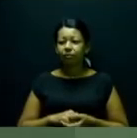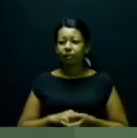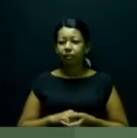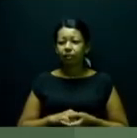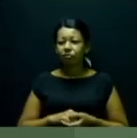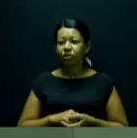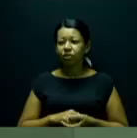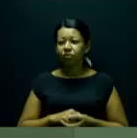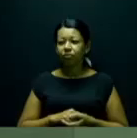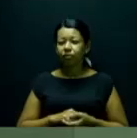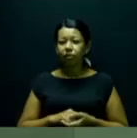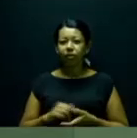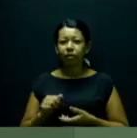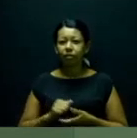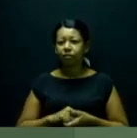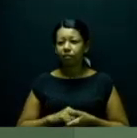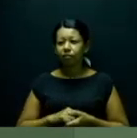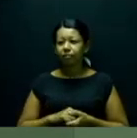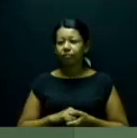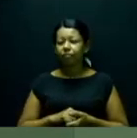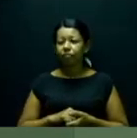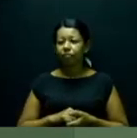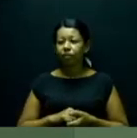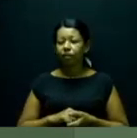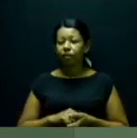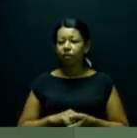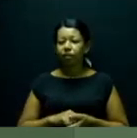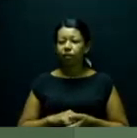Senhor presidente, nobres vereadores,